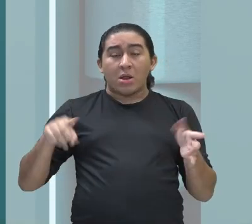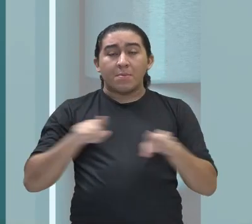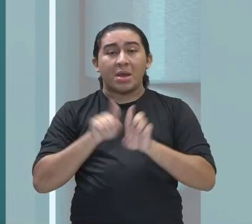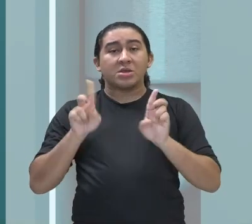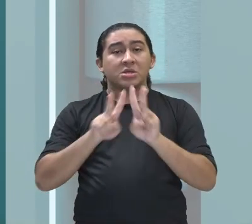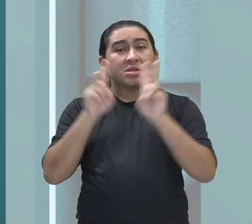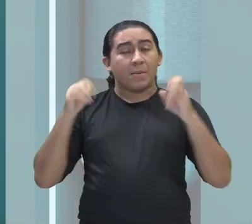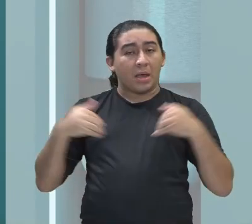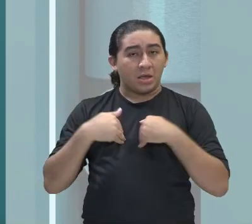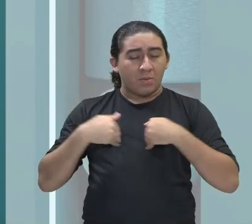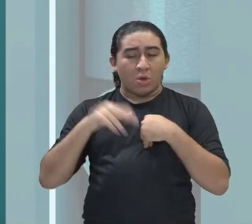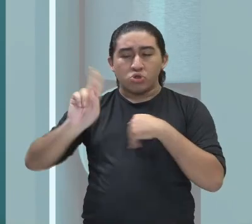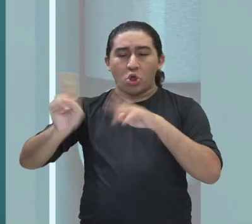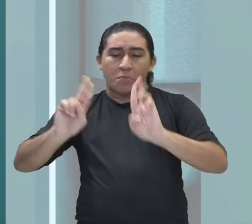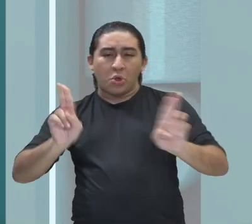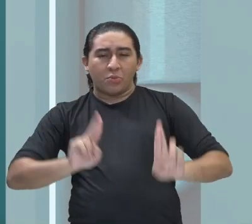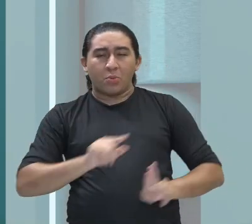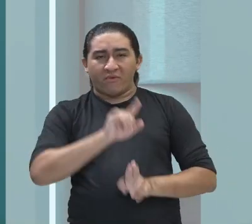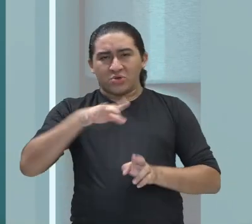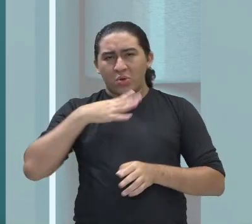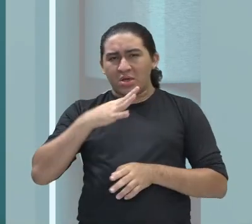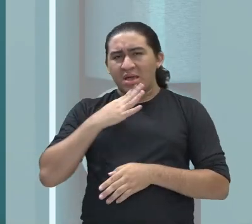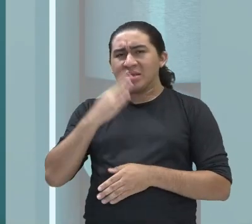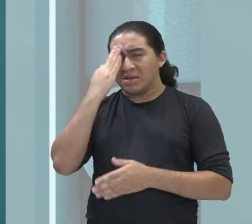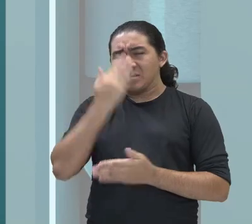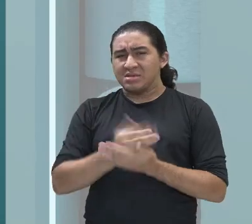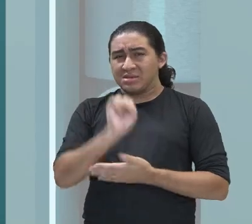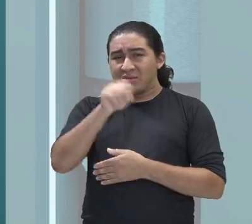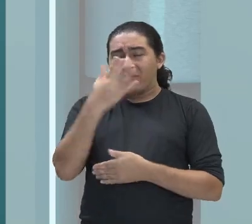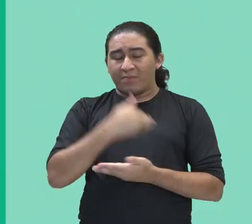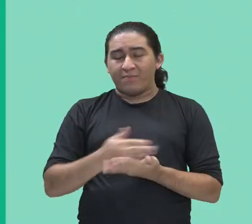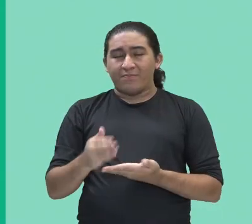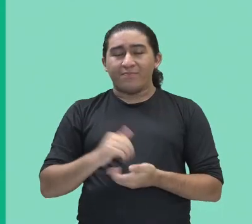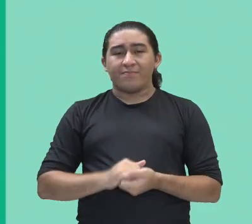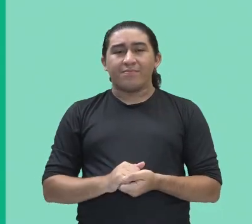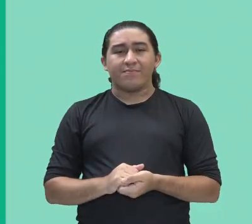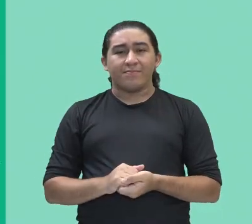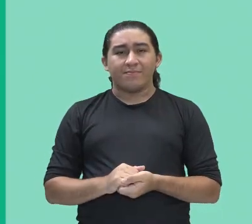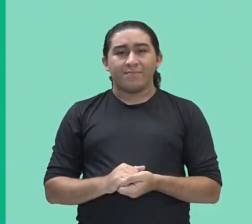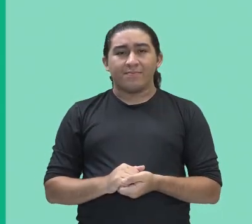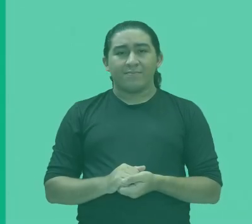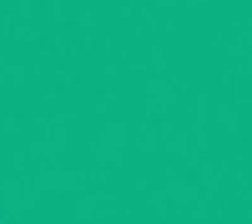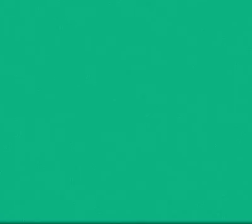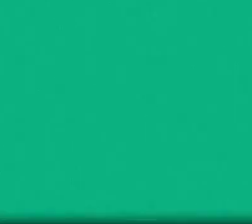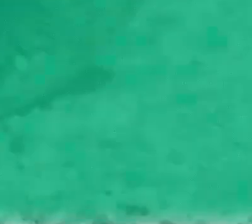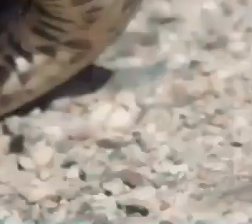de animais. Tem alguns aí que vocês já conhecem, com certeza. Vamos lá?